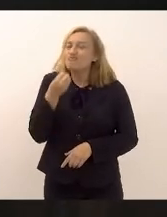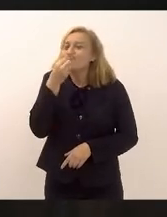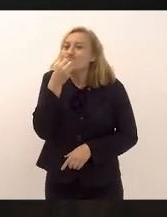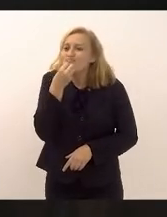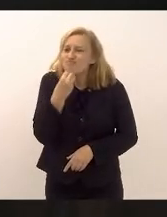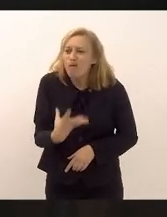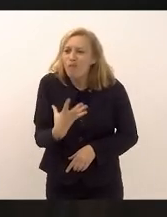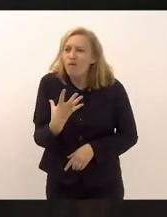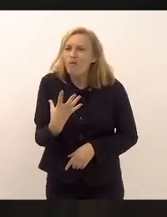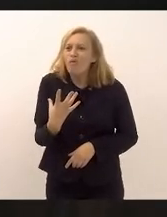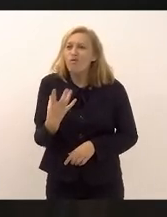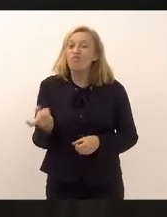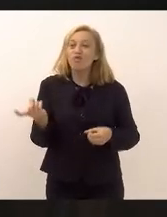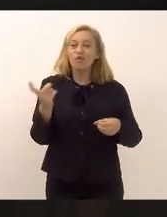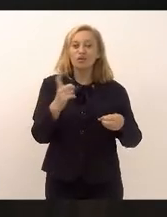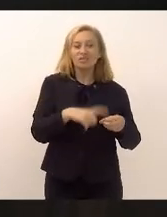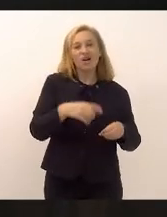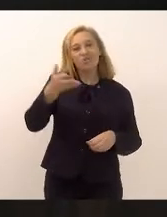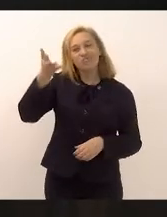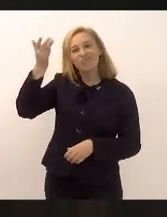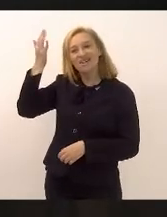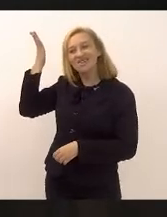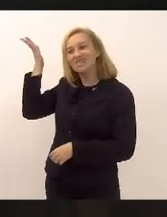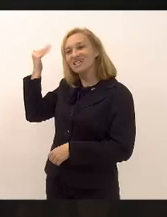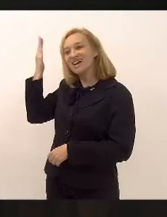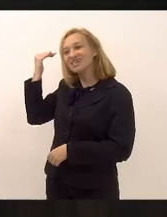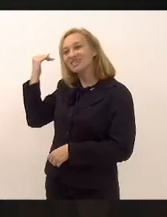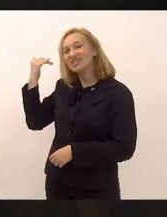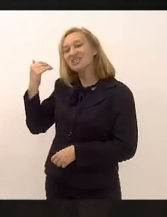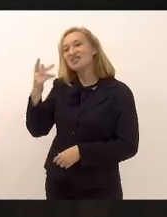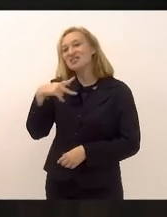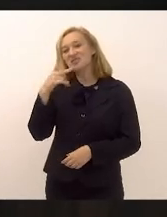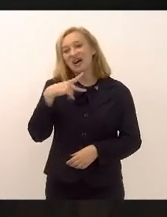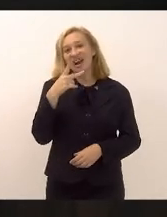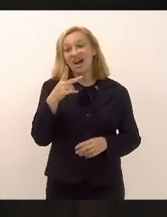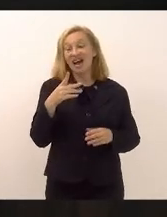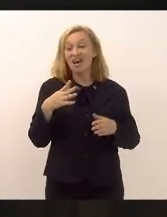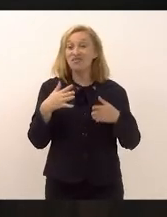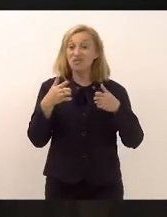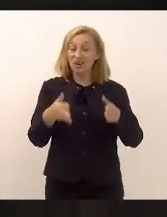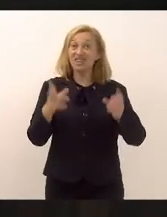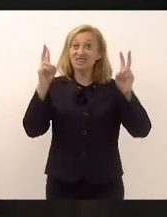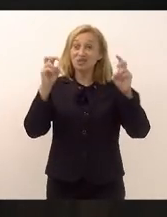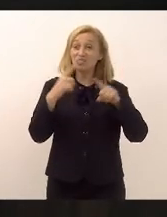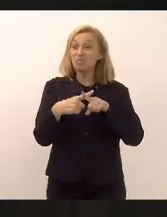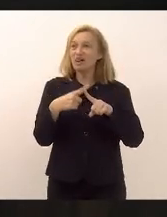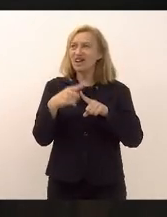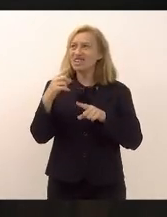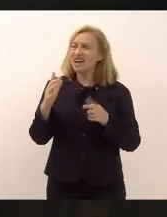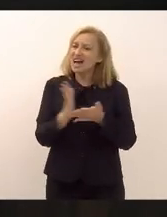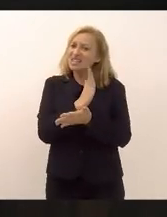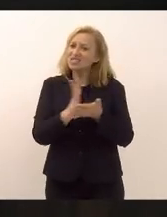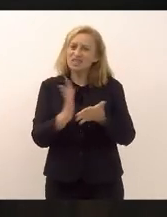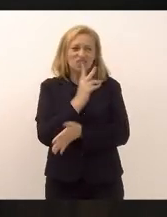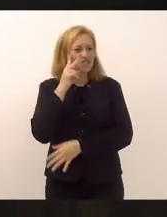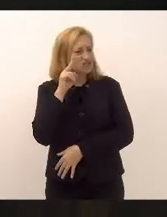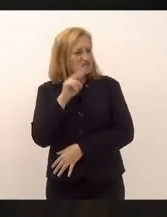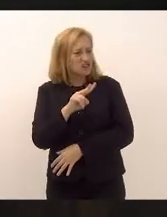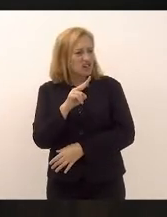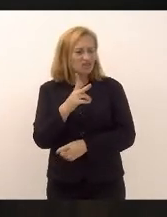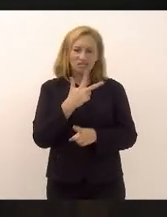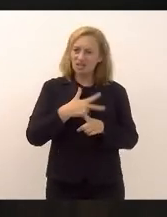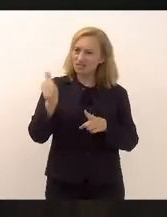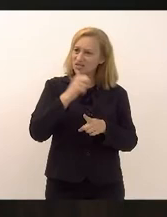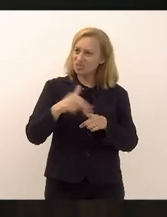bom retornar no tempo, e eu faço questão de frisar isso, porque, às vezes, a gente olha para as nossas conquistas e